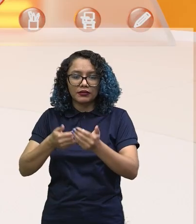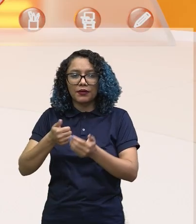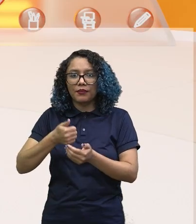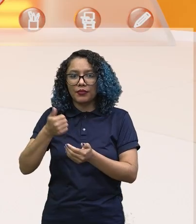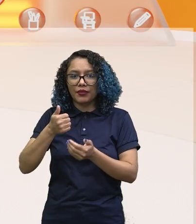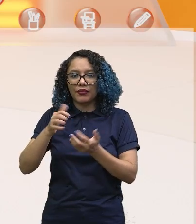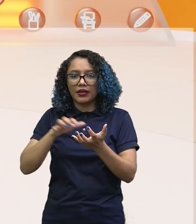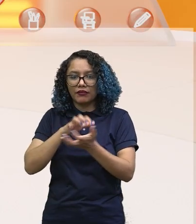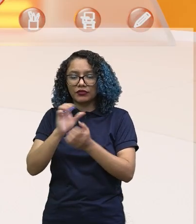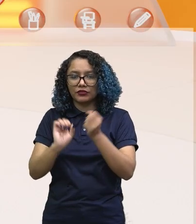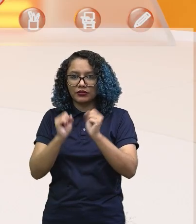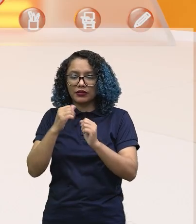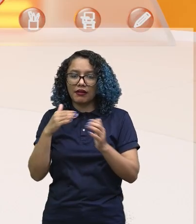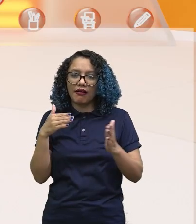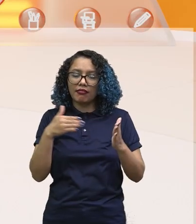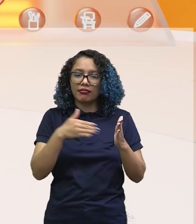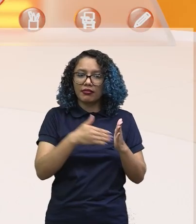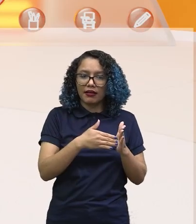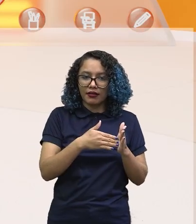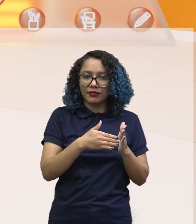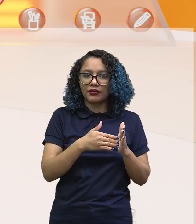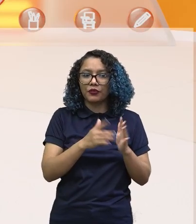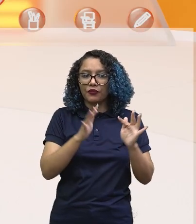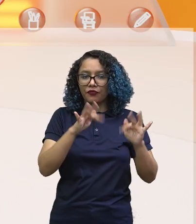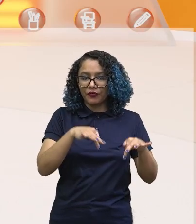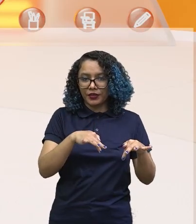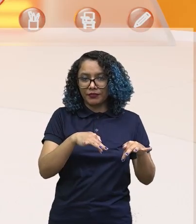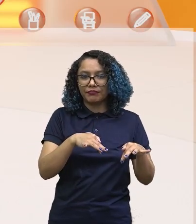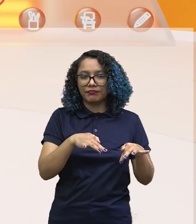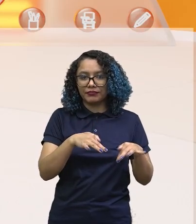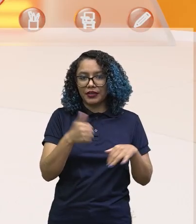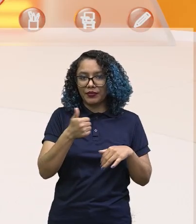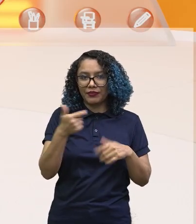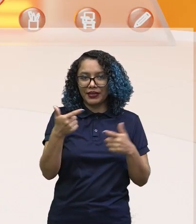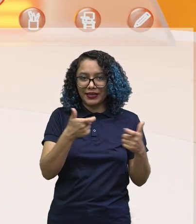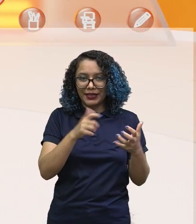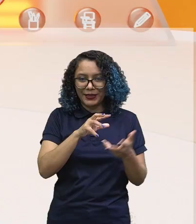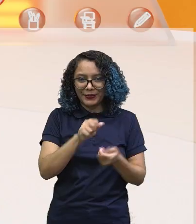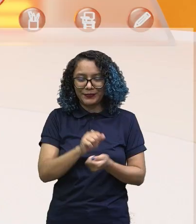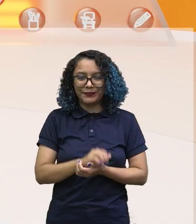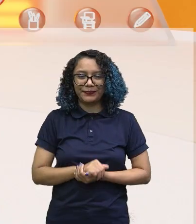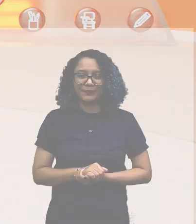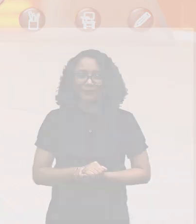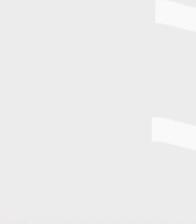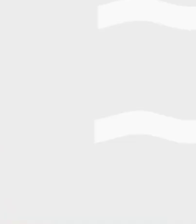Revolução Industrial até o final da Primeira Guerra Mundial.